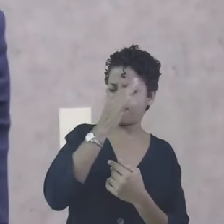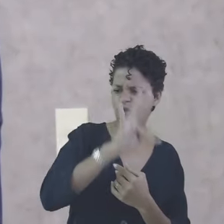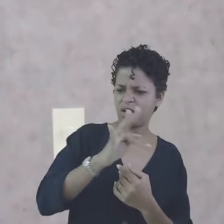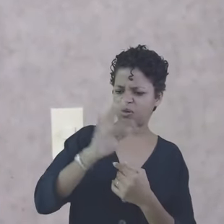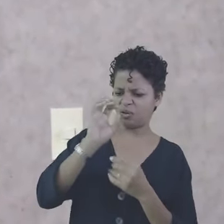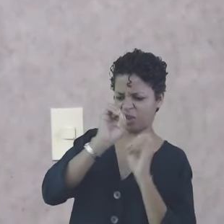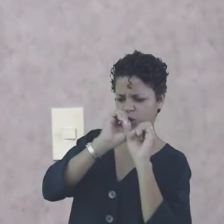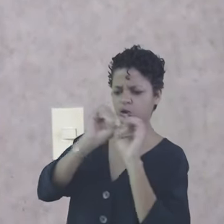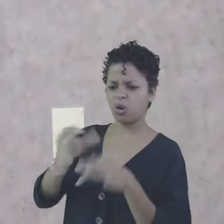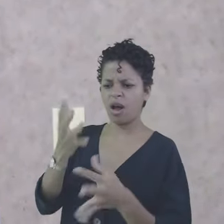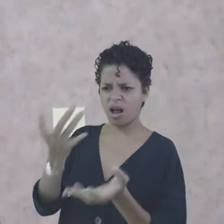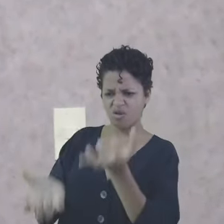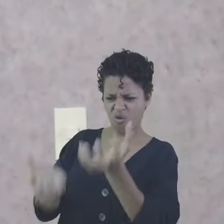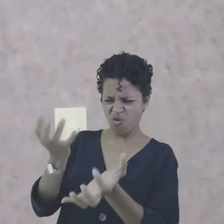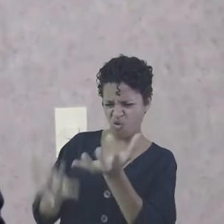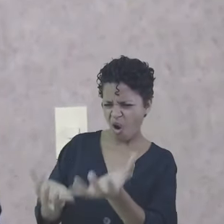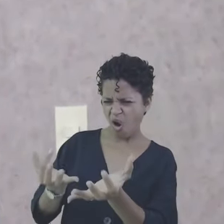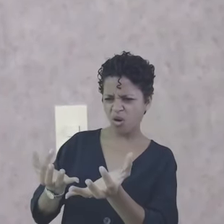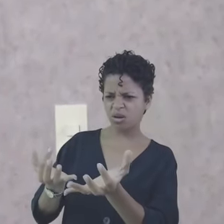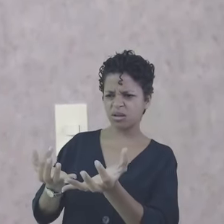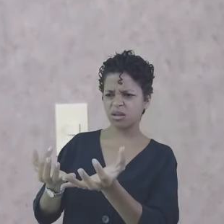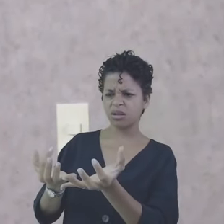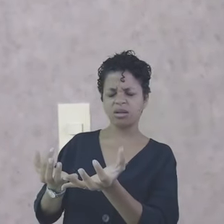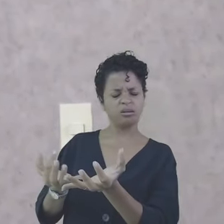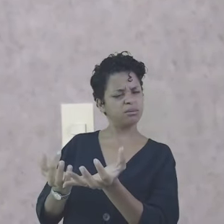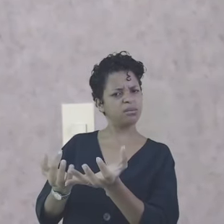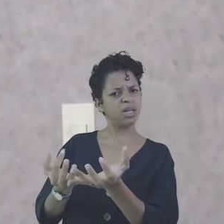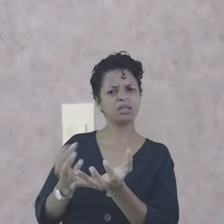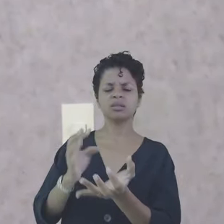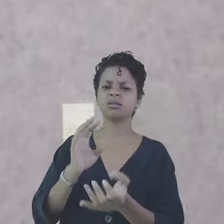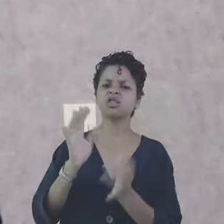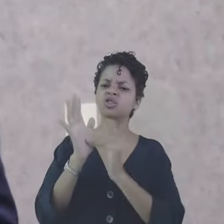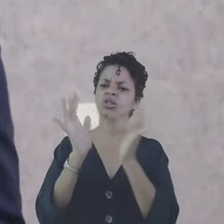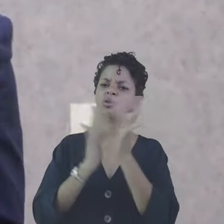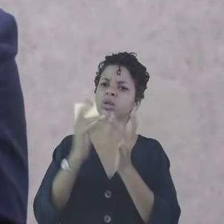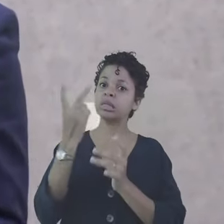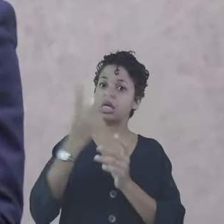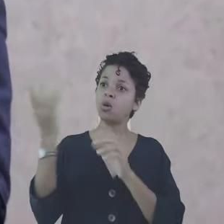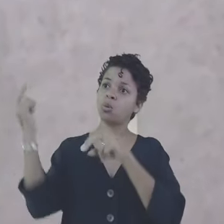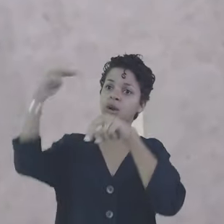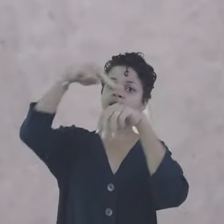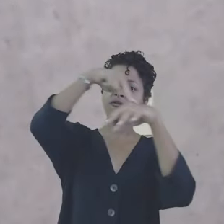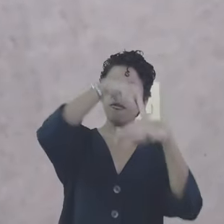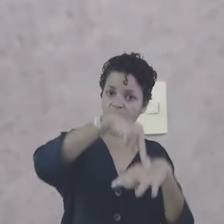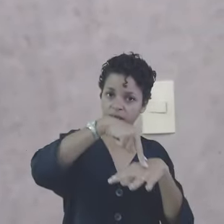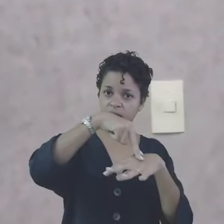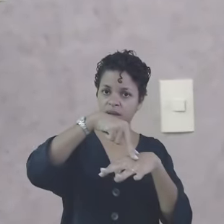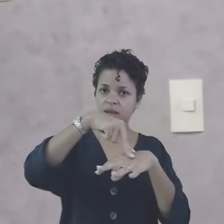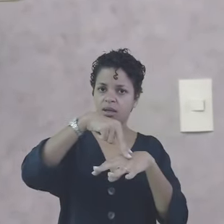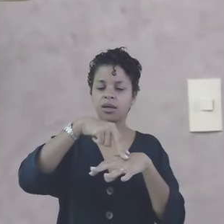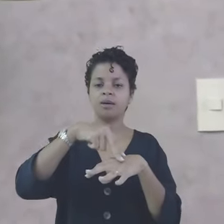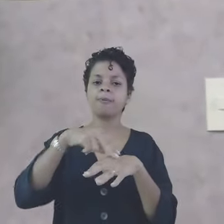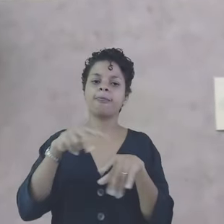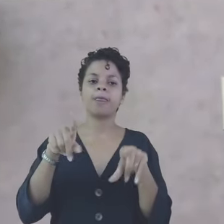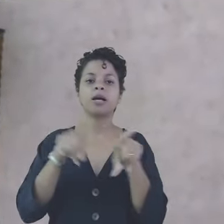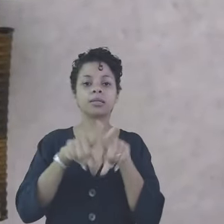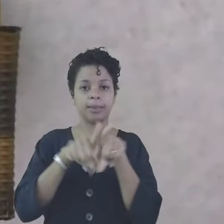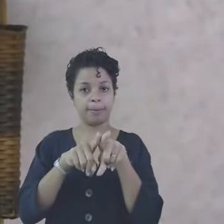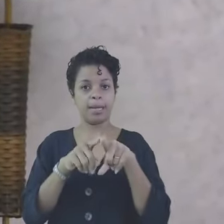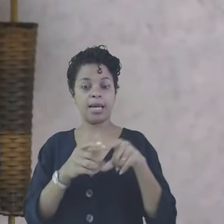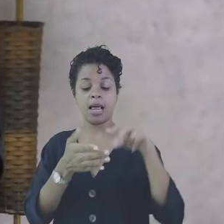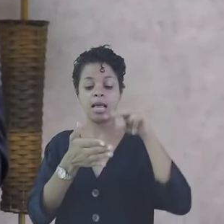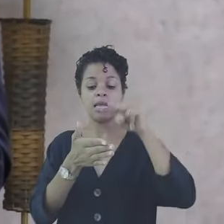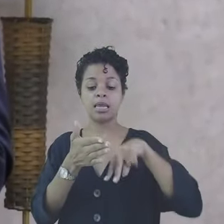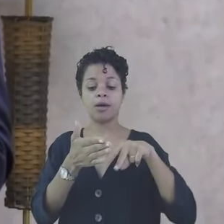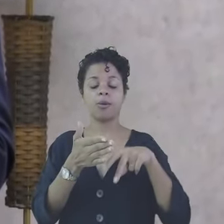de fogo e enxofre. Mas isso é a segunda vinda de Jesus, pastor. E aí ele deu um outro texto, que eu quero convidar você a ler, em Apocalipse,